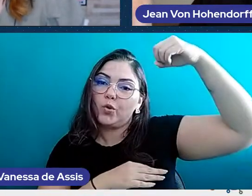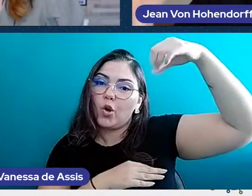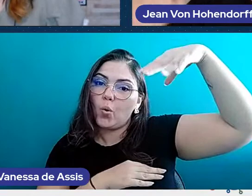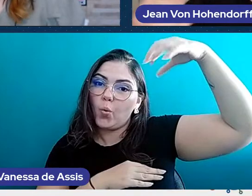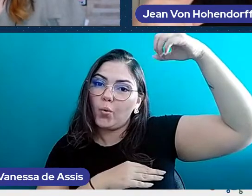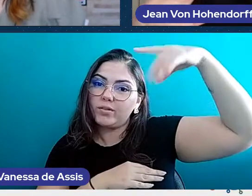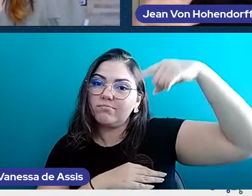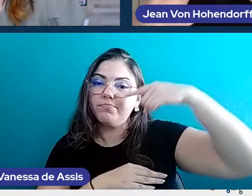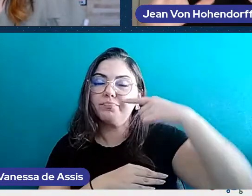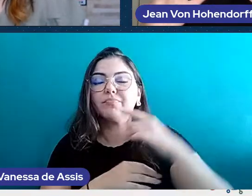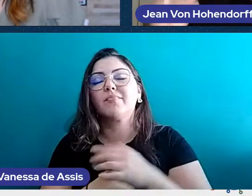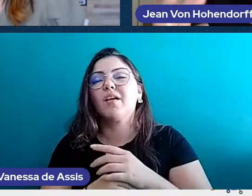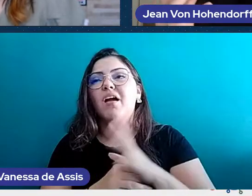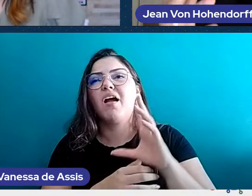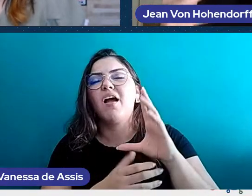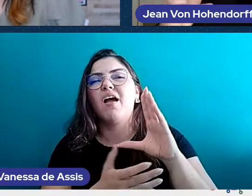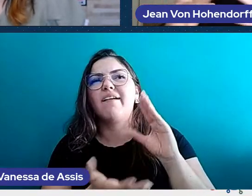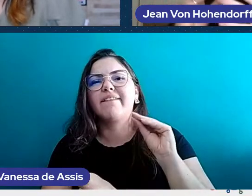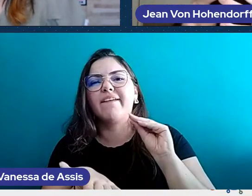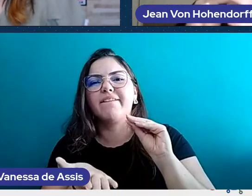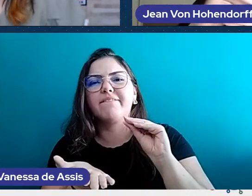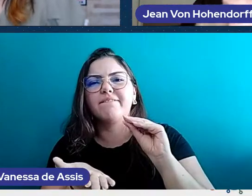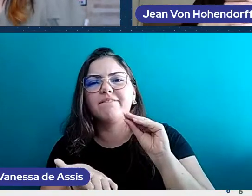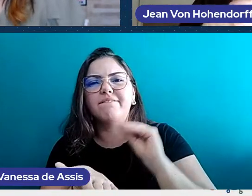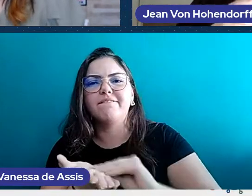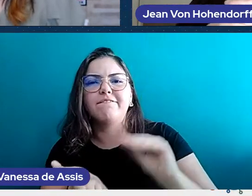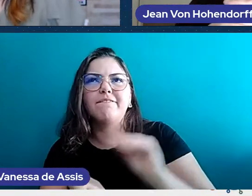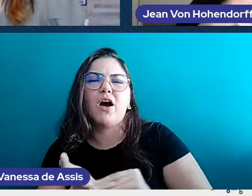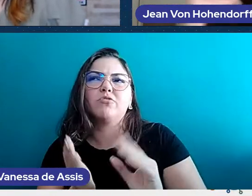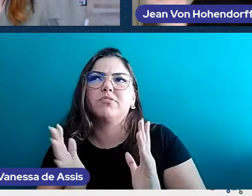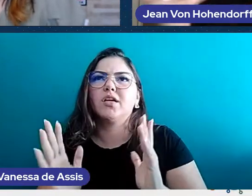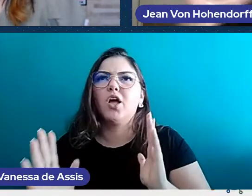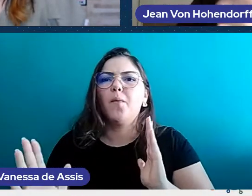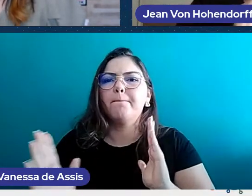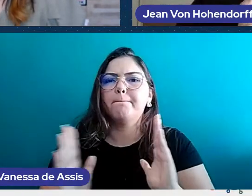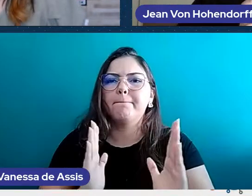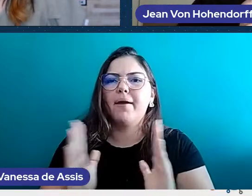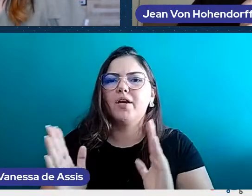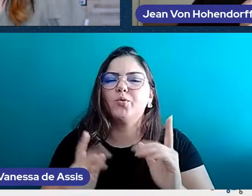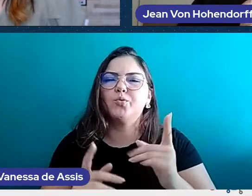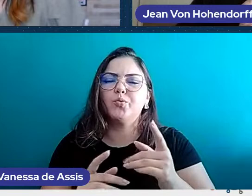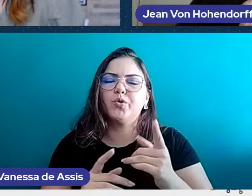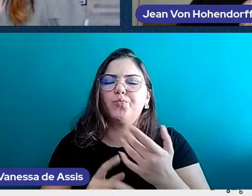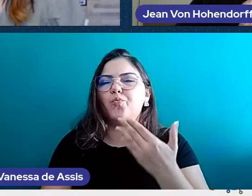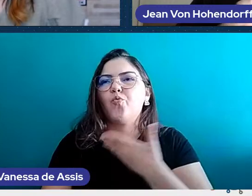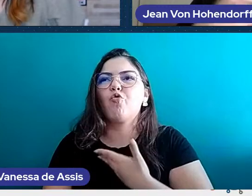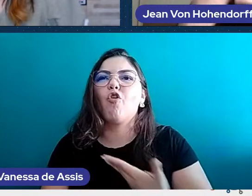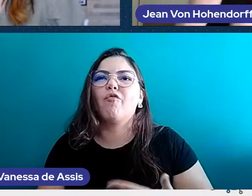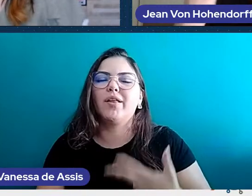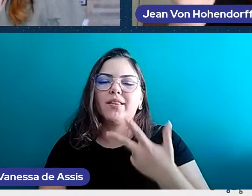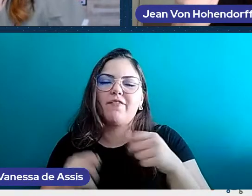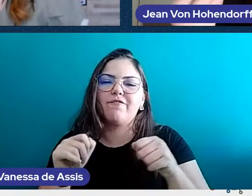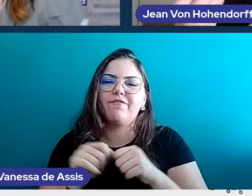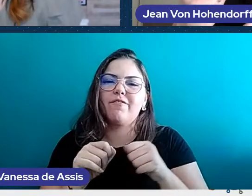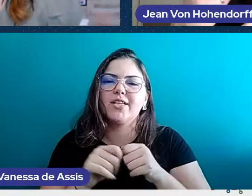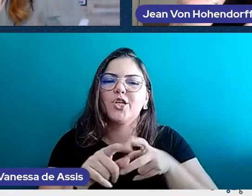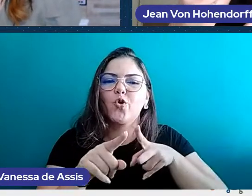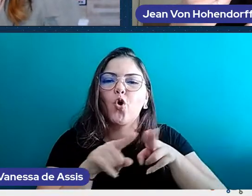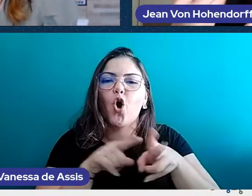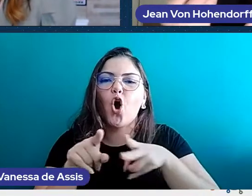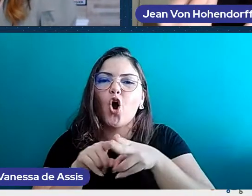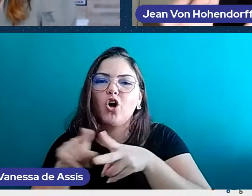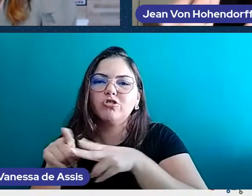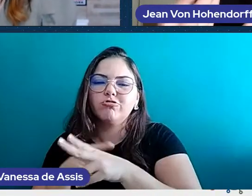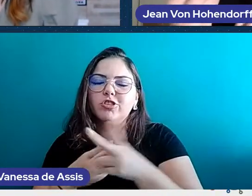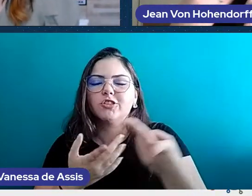Né? E aí, não, mas, ah, mas focar nisso, isso é complicado. Eu falei, pai, você está fazendo ciência para quê? Né? Porque tem um